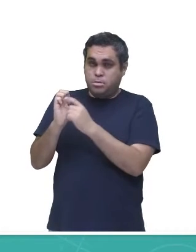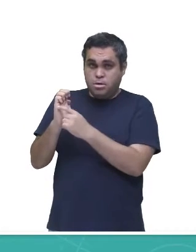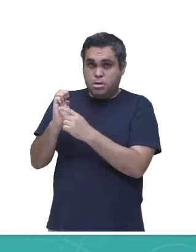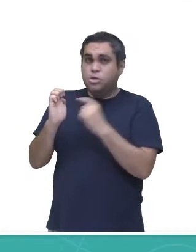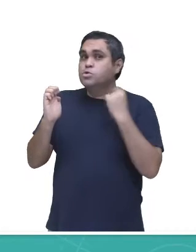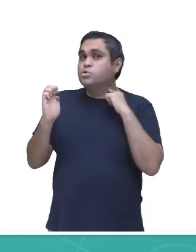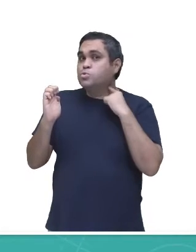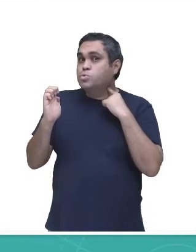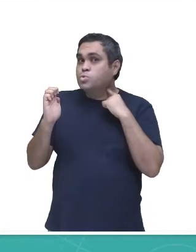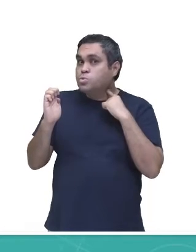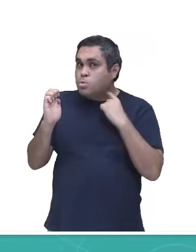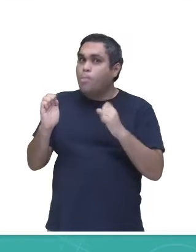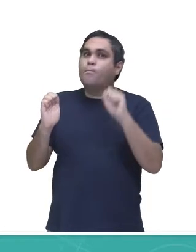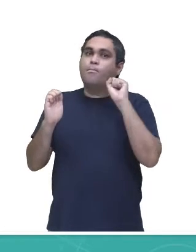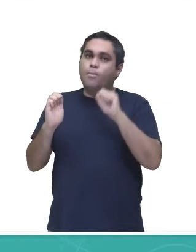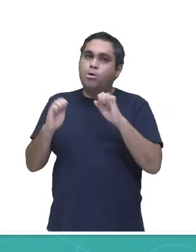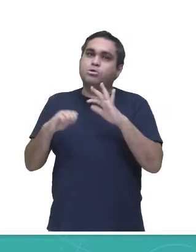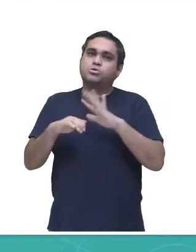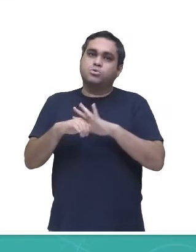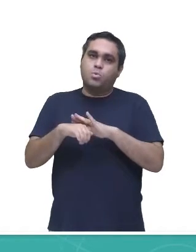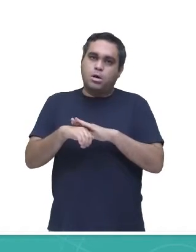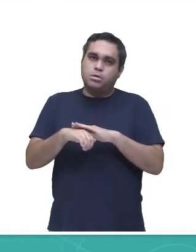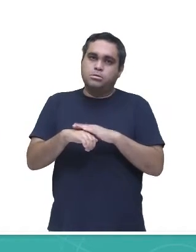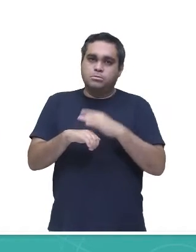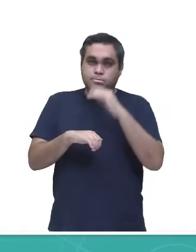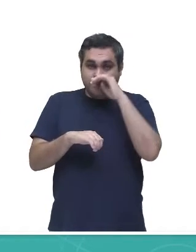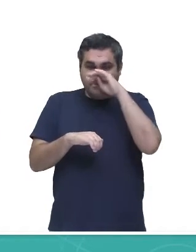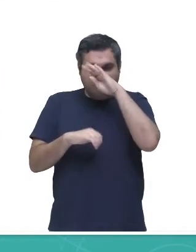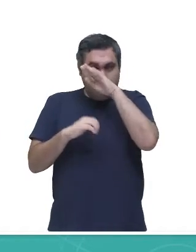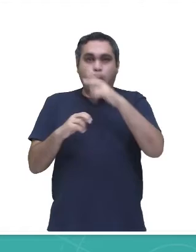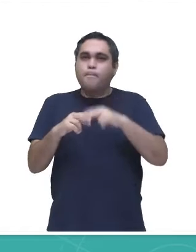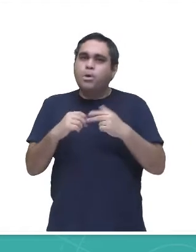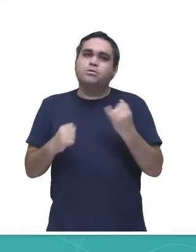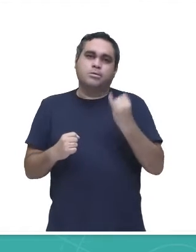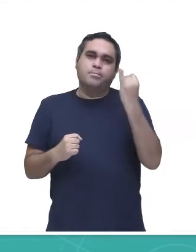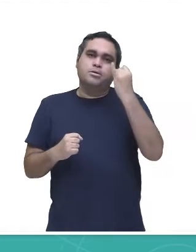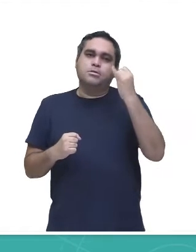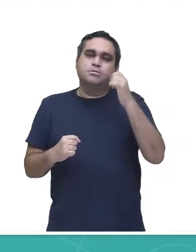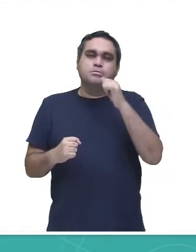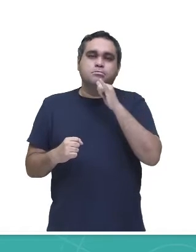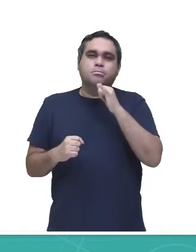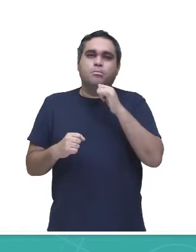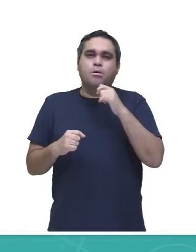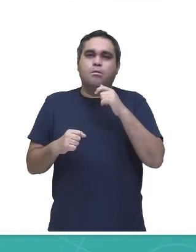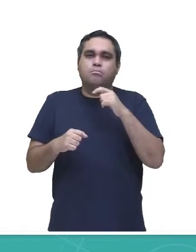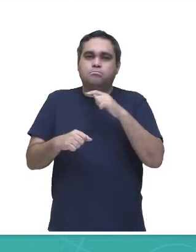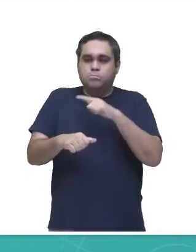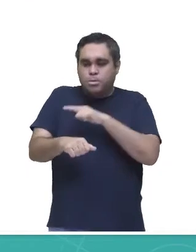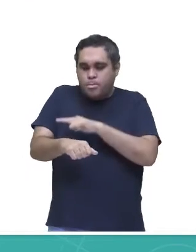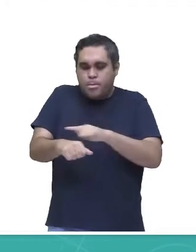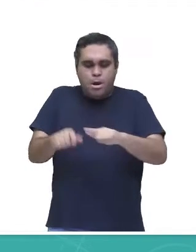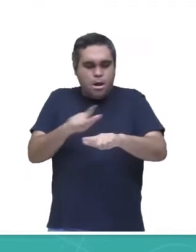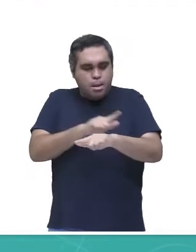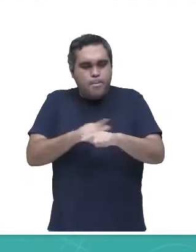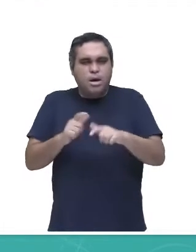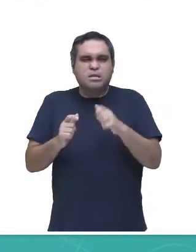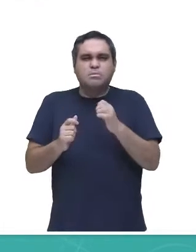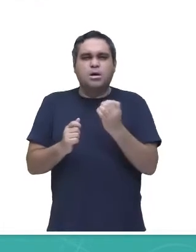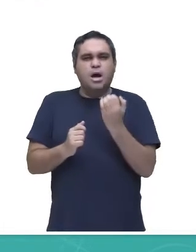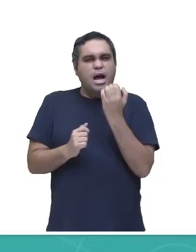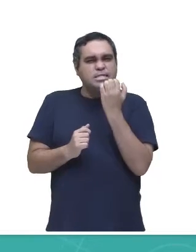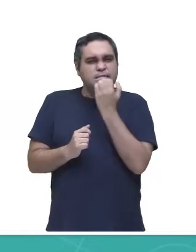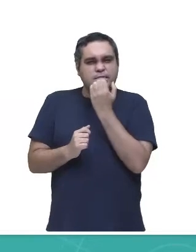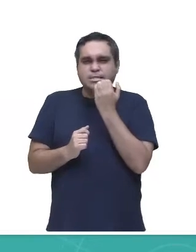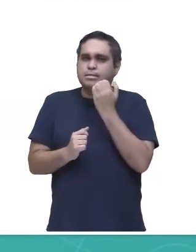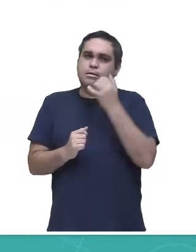transmitir doenças, né? Por isso é importante a gente manter sempre aí a higiene, evitar levar o hábito de roer unhas, né? Tá sempre ali com a mão na